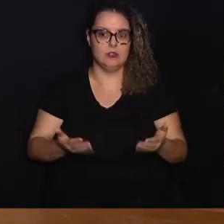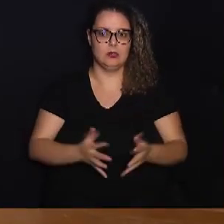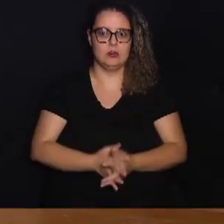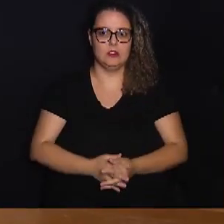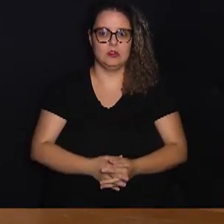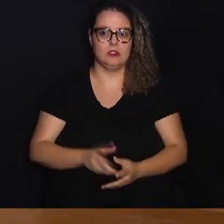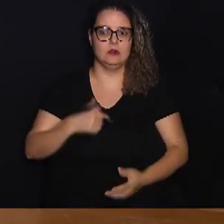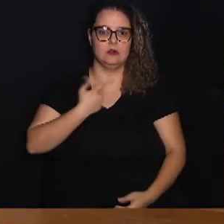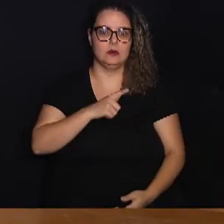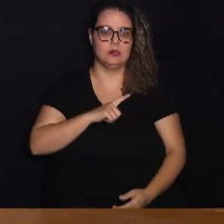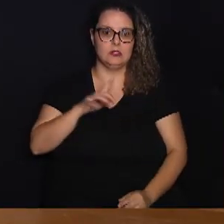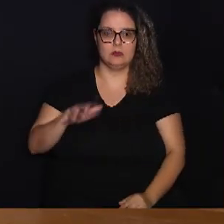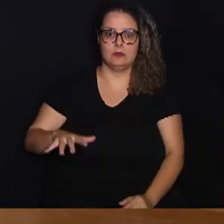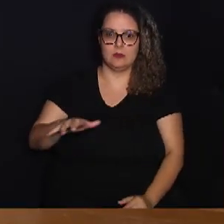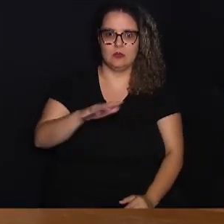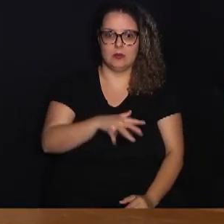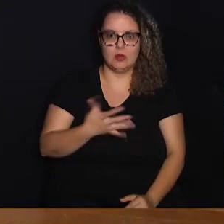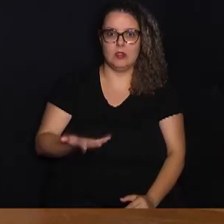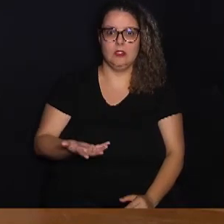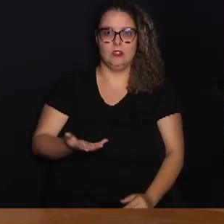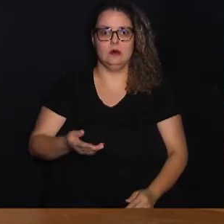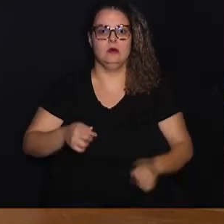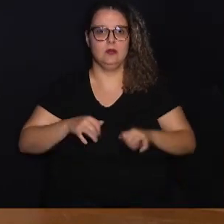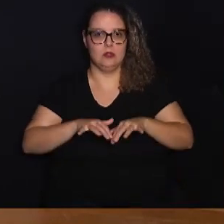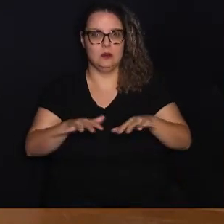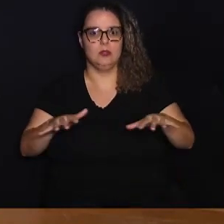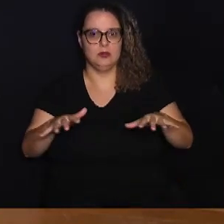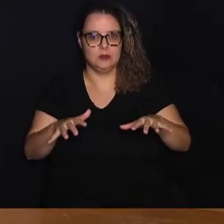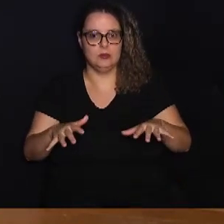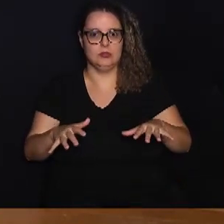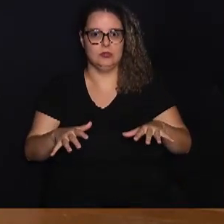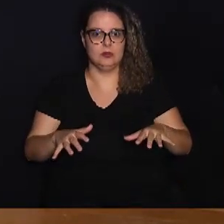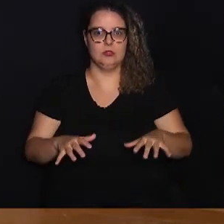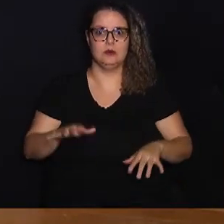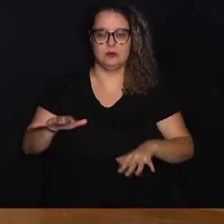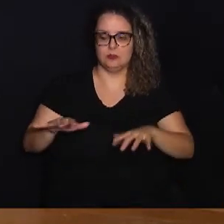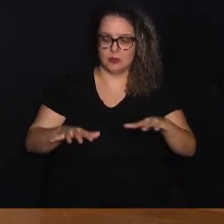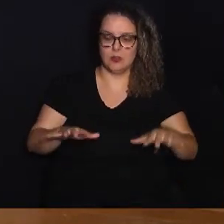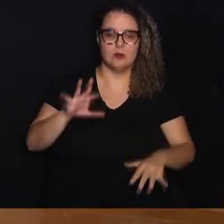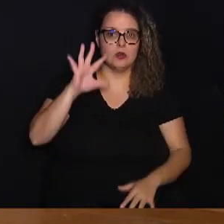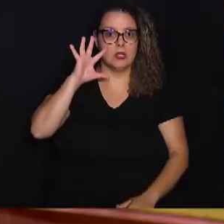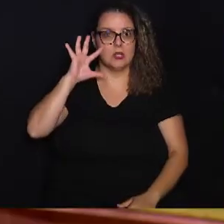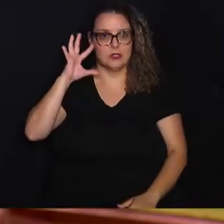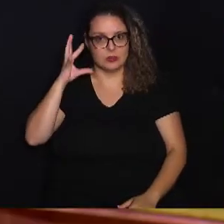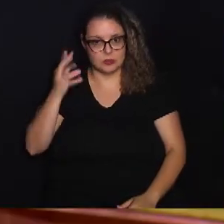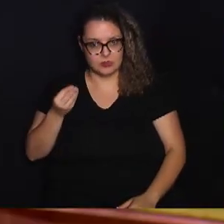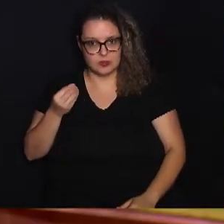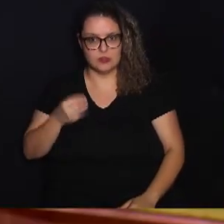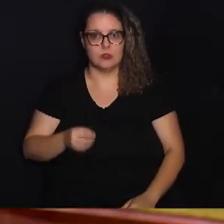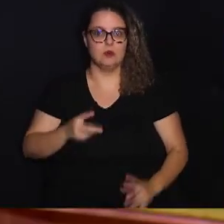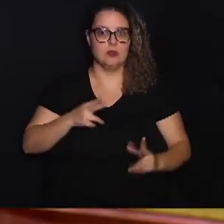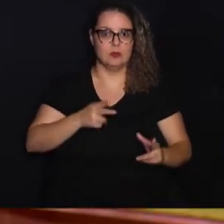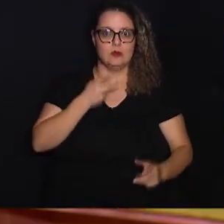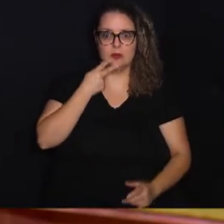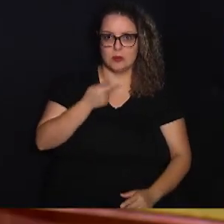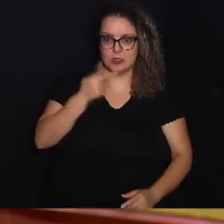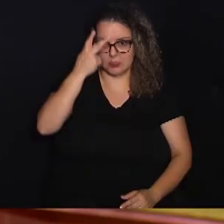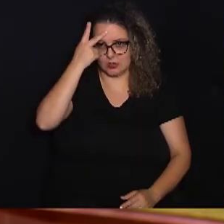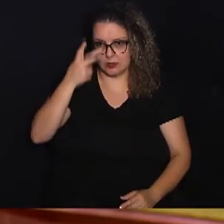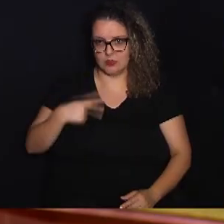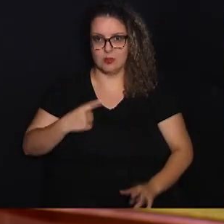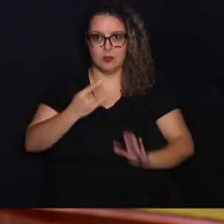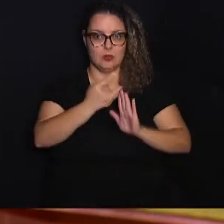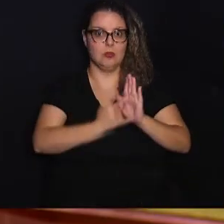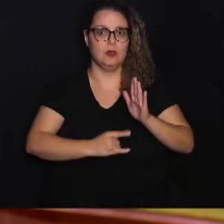temos todas as áreas, ele procura abranger de uma forma geral todas as áreas de conhecimento. Então, como você mesmo falou, o currículo do